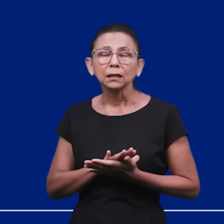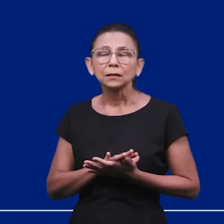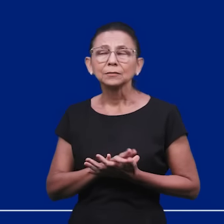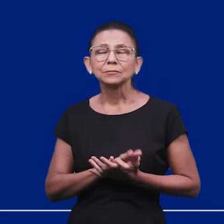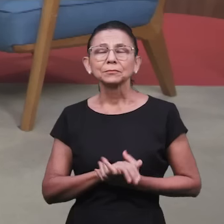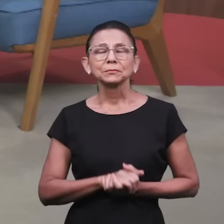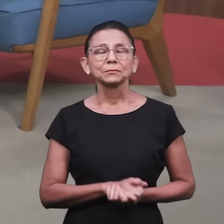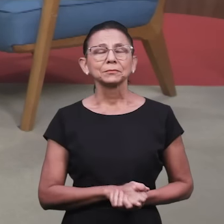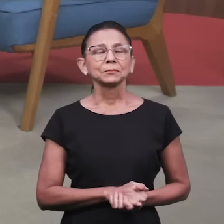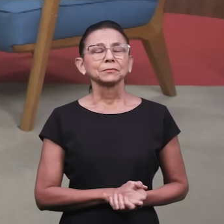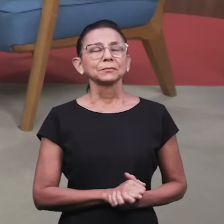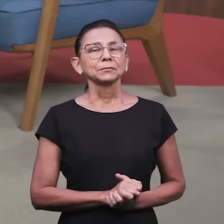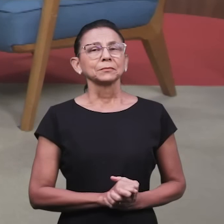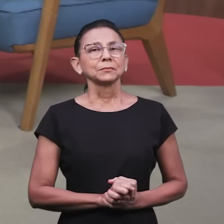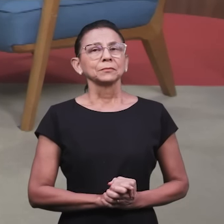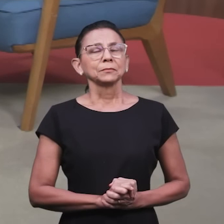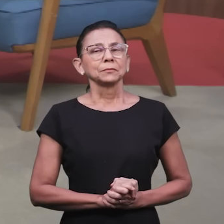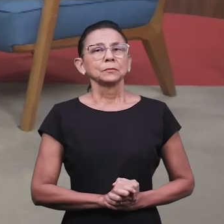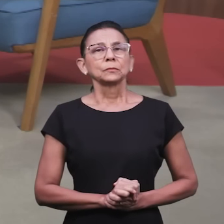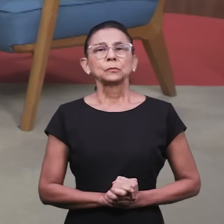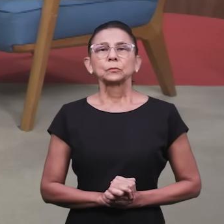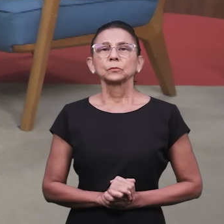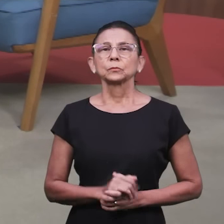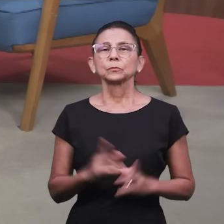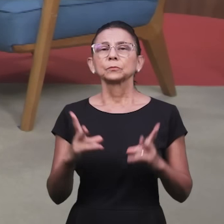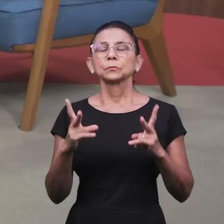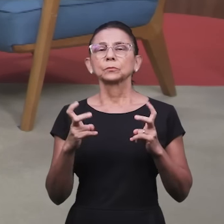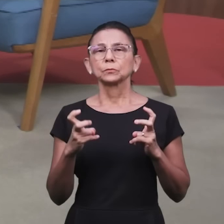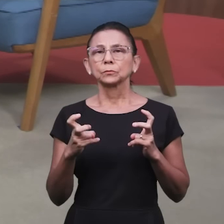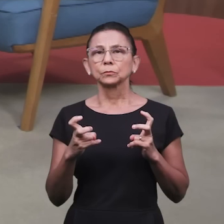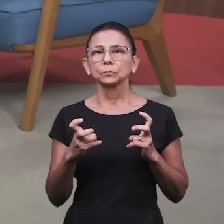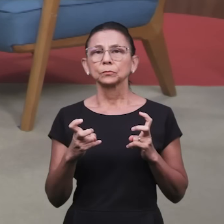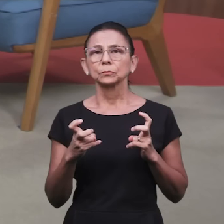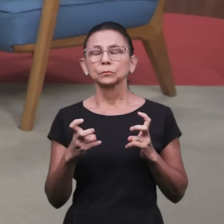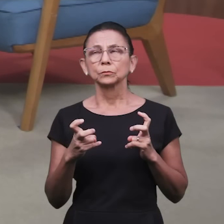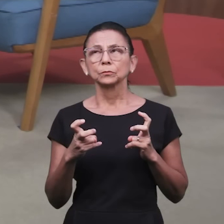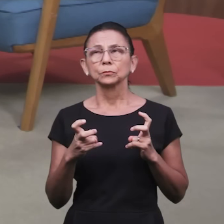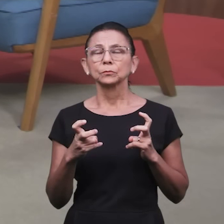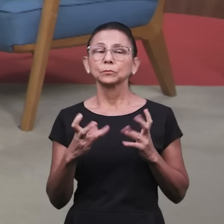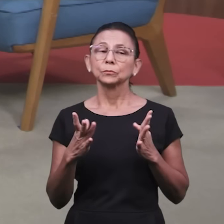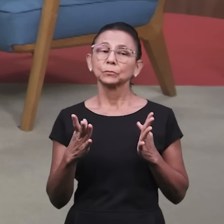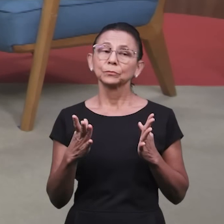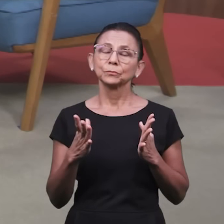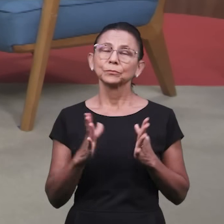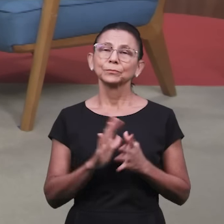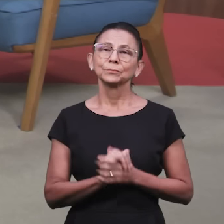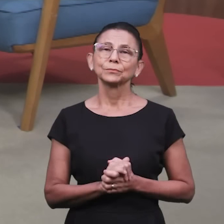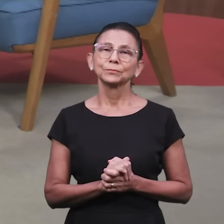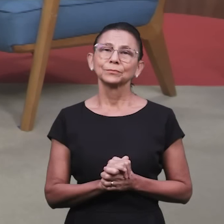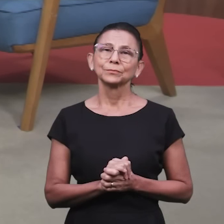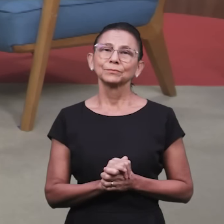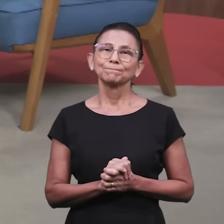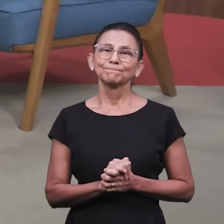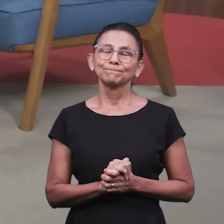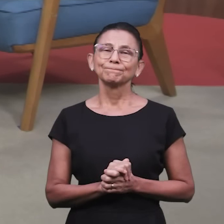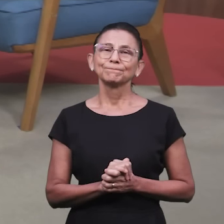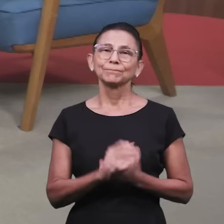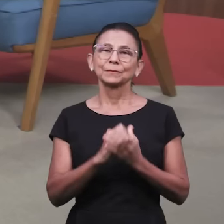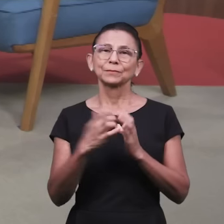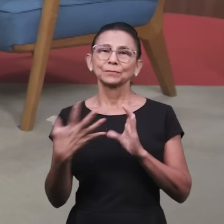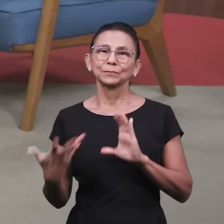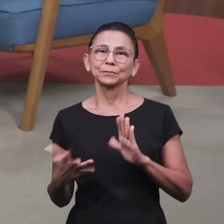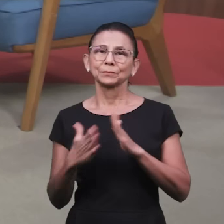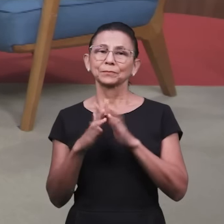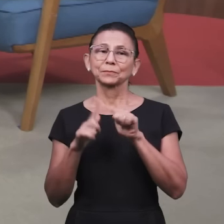uma constatação que tem um aspecto profético da igreja infiel de que o amado